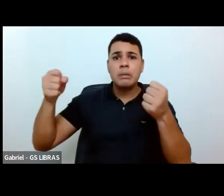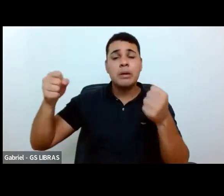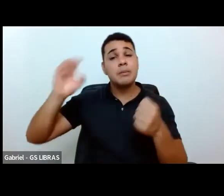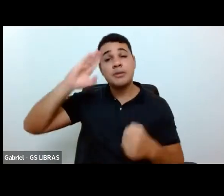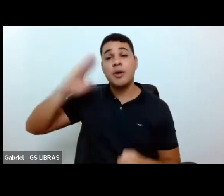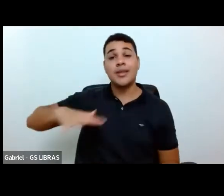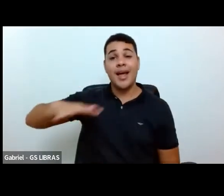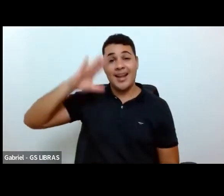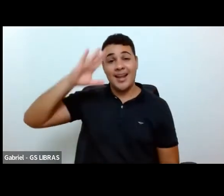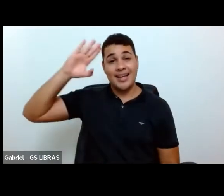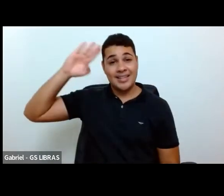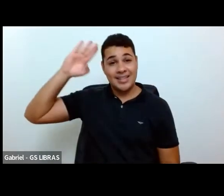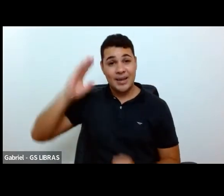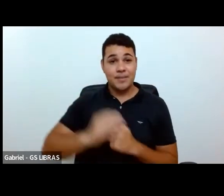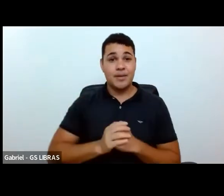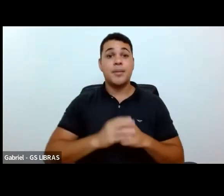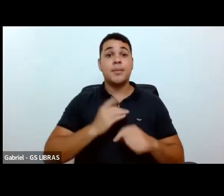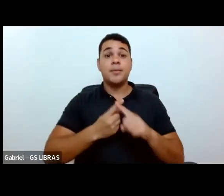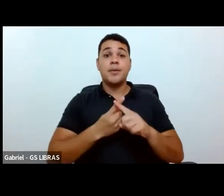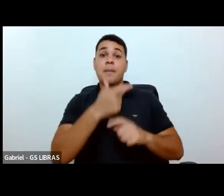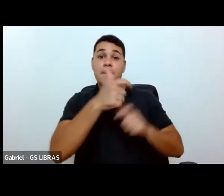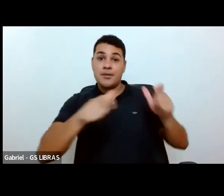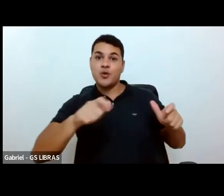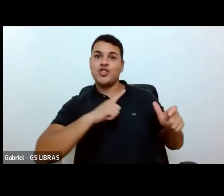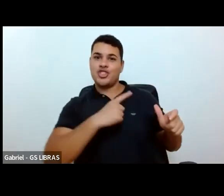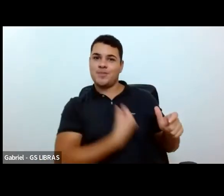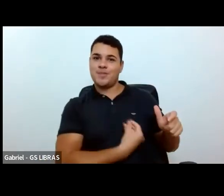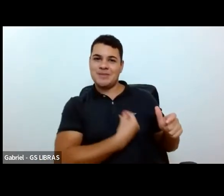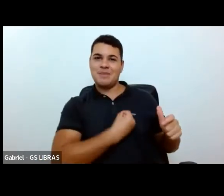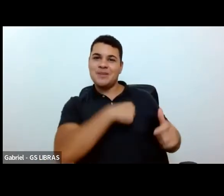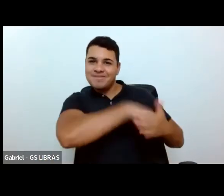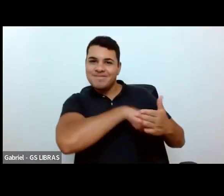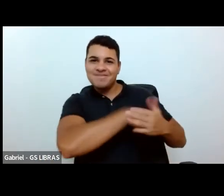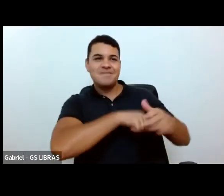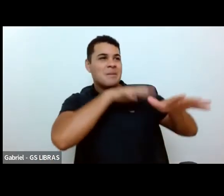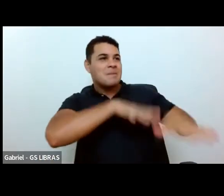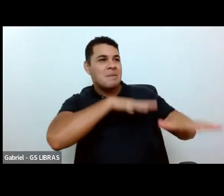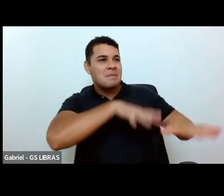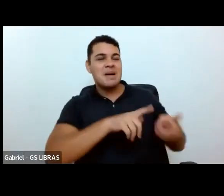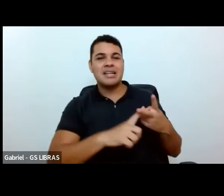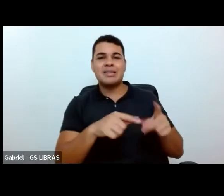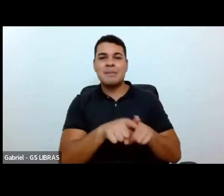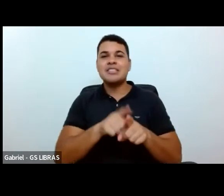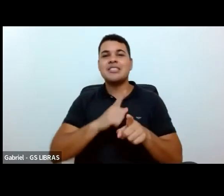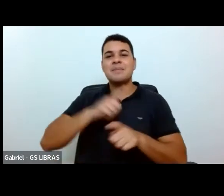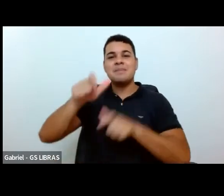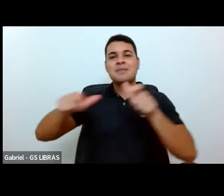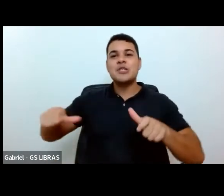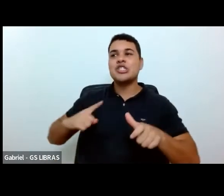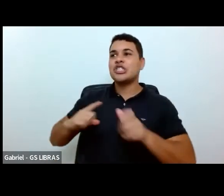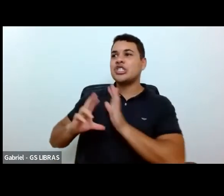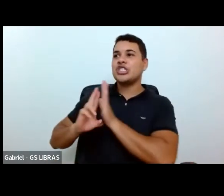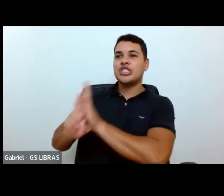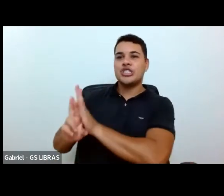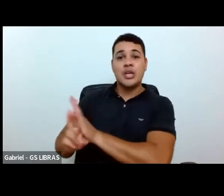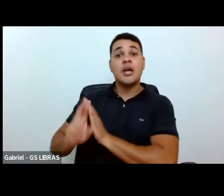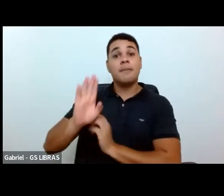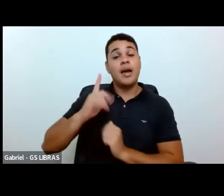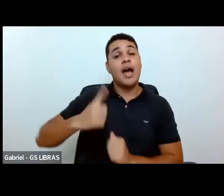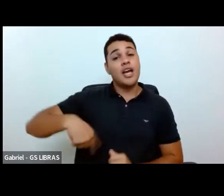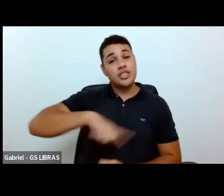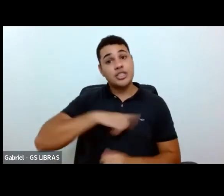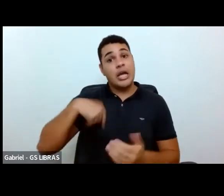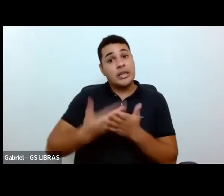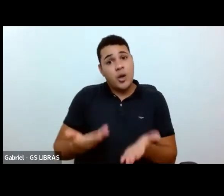pessoas que estavam no partidão, pessoas que estavam nos movimentos sociais, e eu acho que é importante a gente retomar que a gente tem essa história e a gente ainda tem esse papel, e